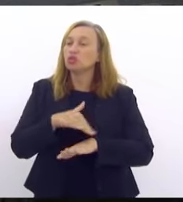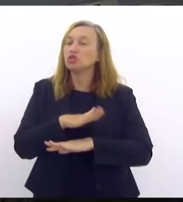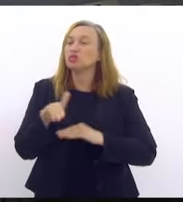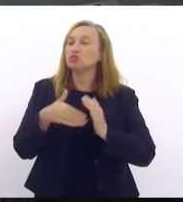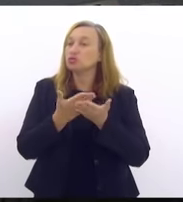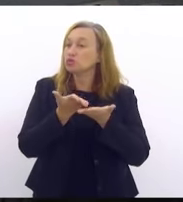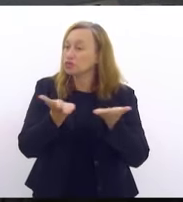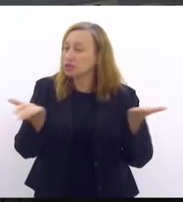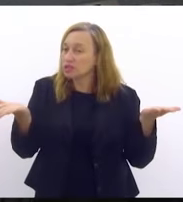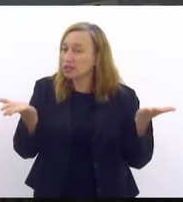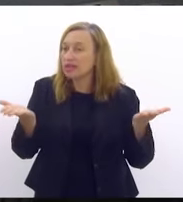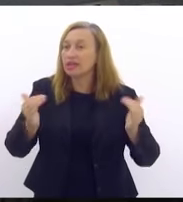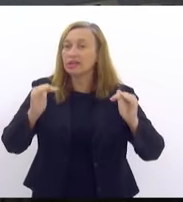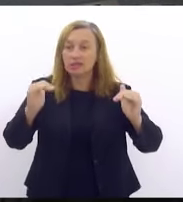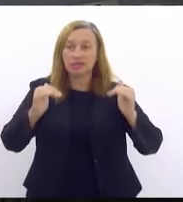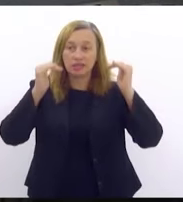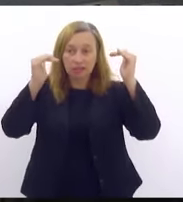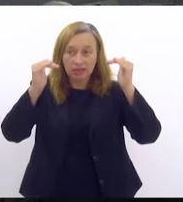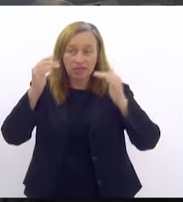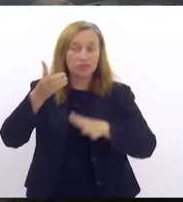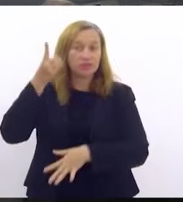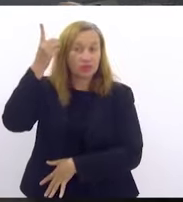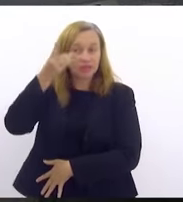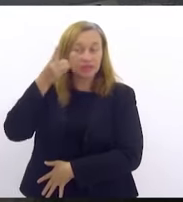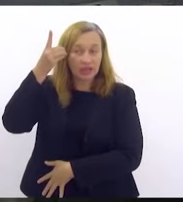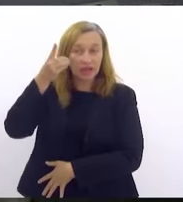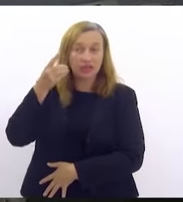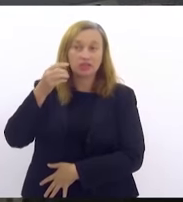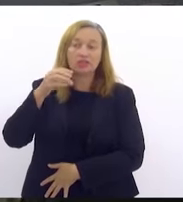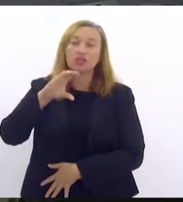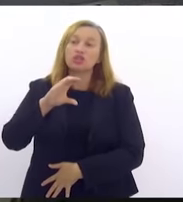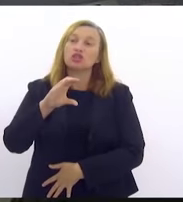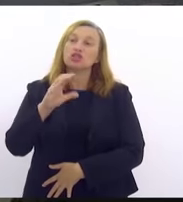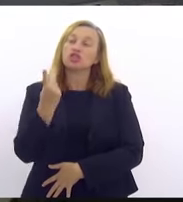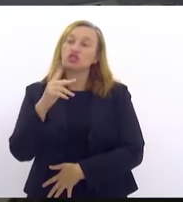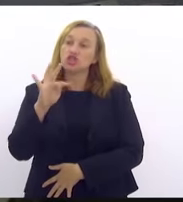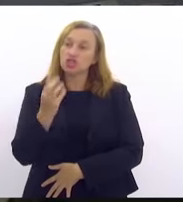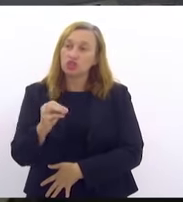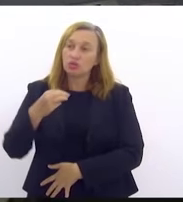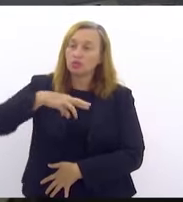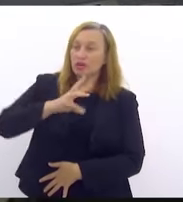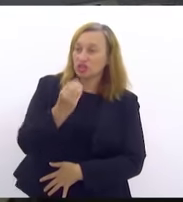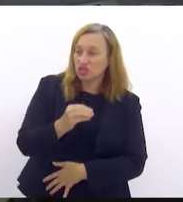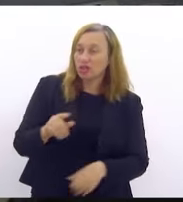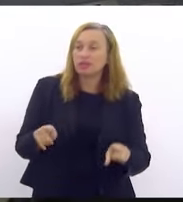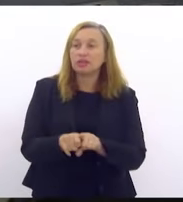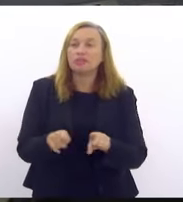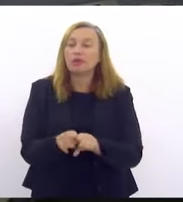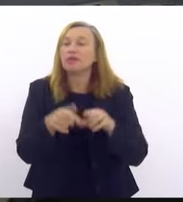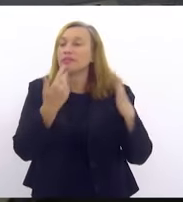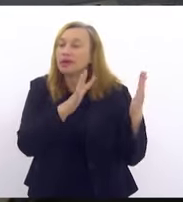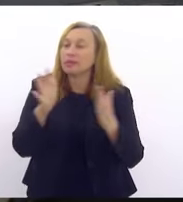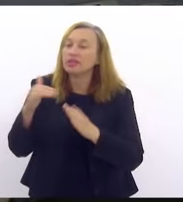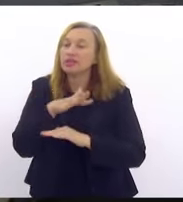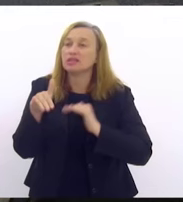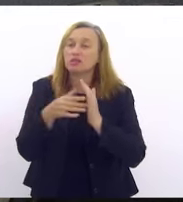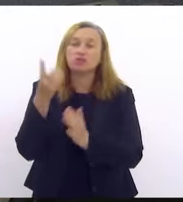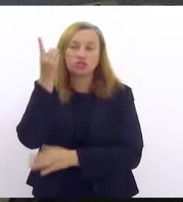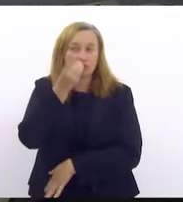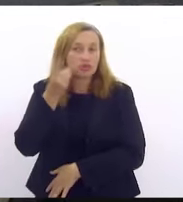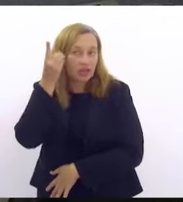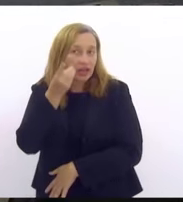todos excelentíssimo Deputado Chico Machado na pessoa de quem cumprimento todos os